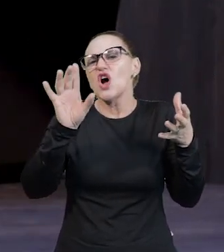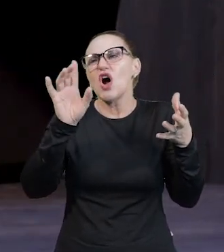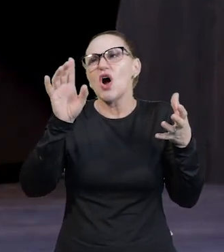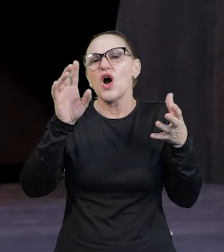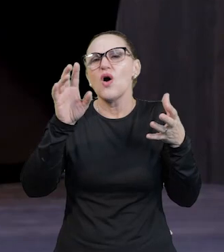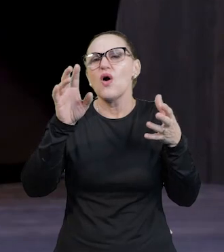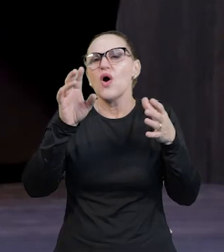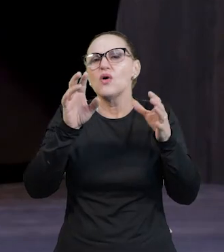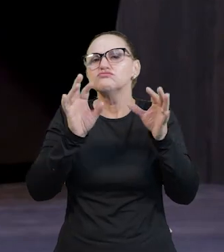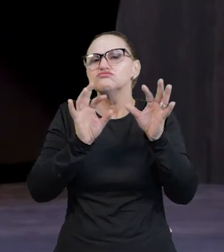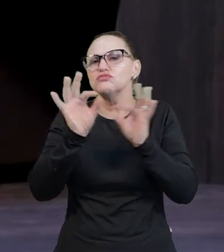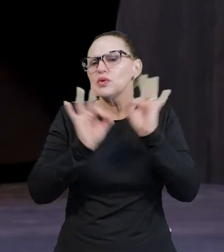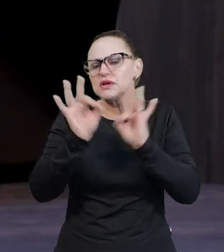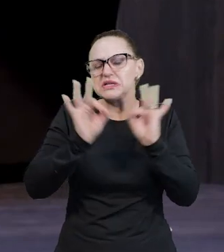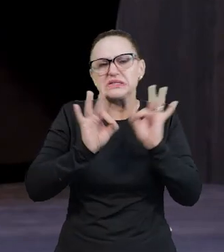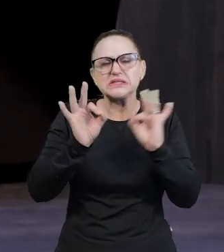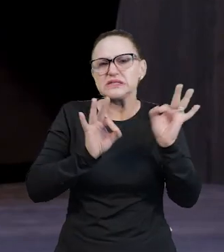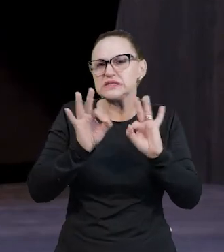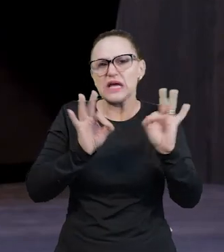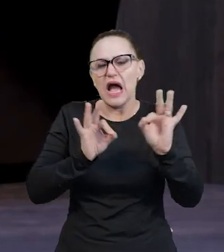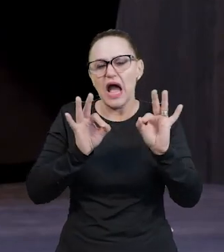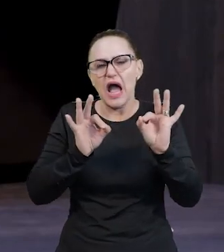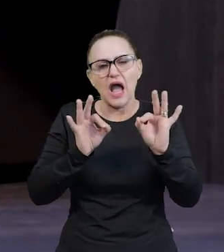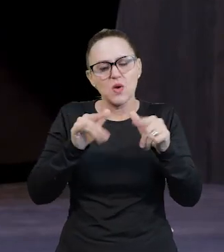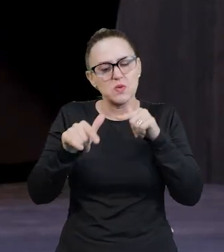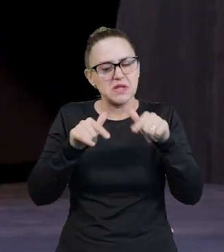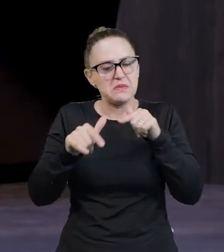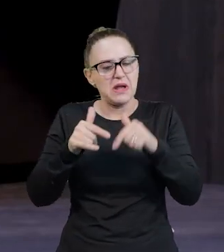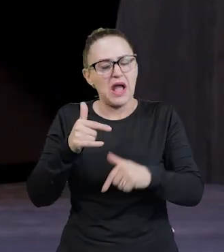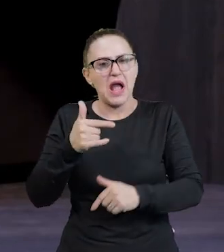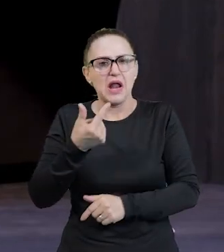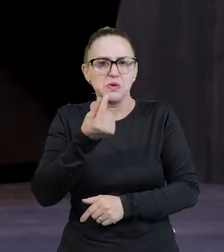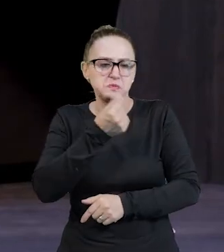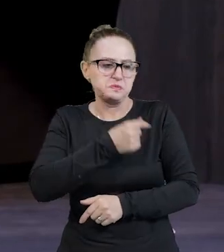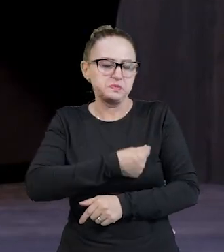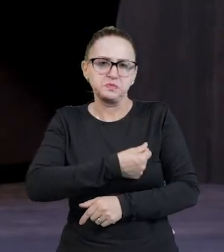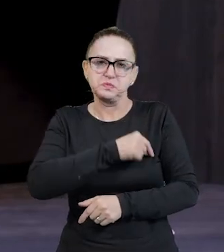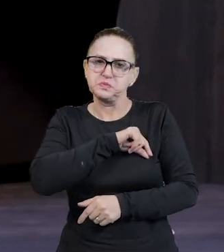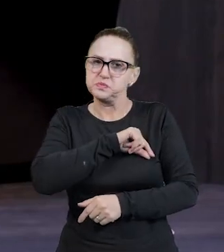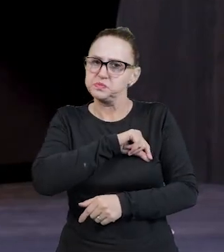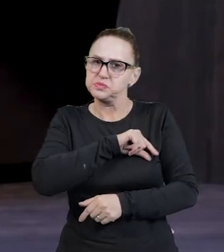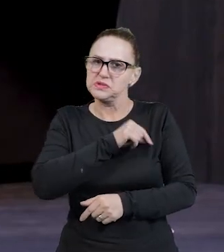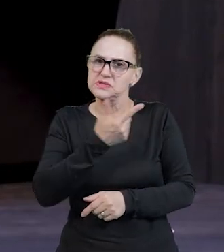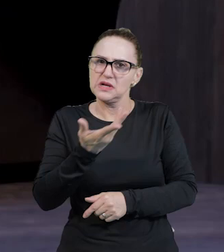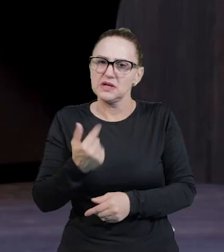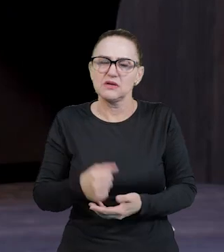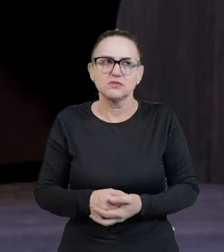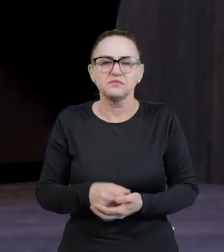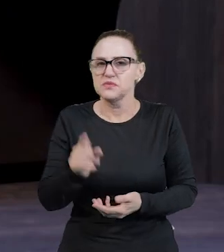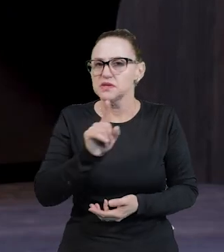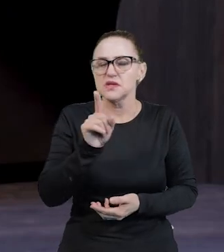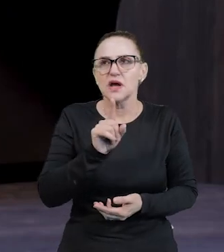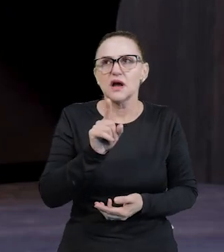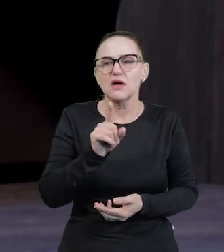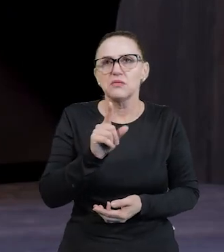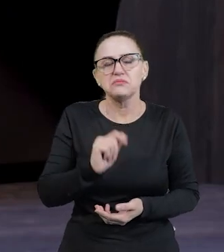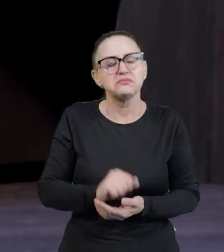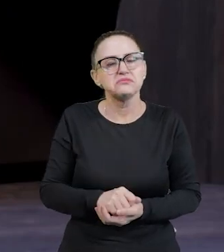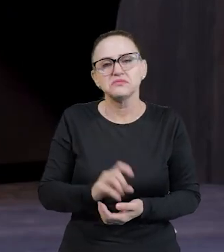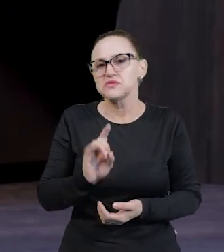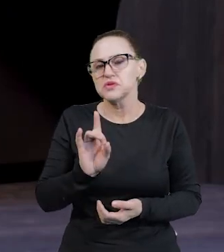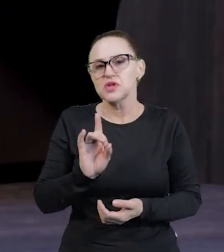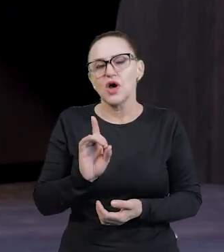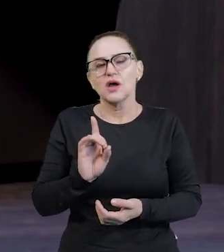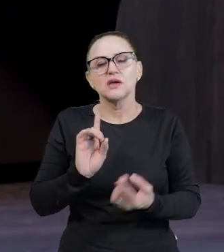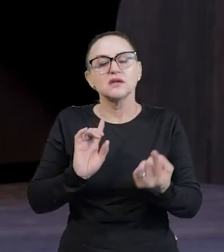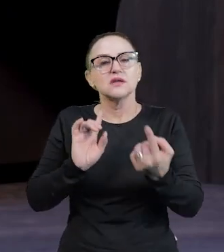mão de obra, de organizar o trabalho assalariado e garantir a continuidade da sociedade tal